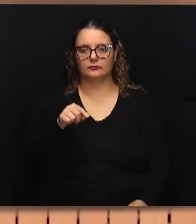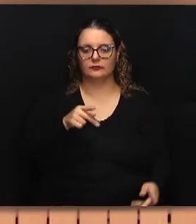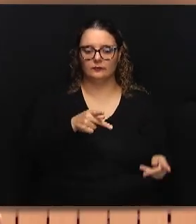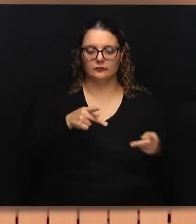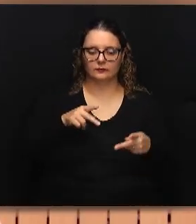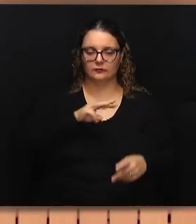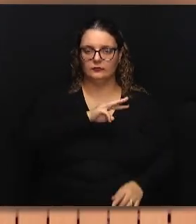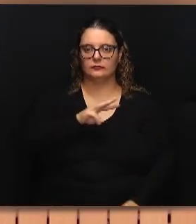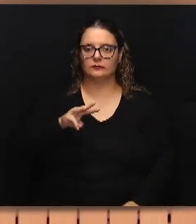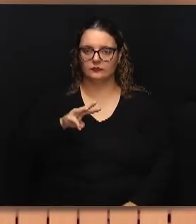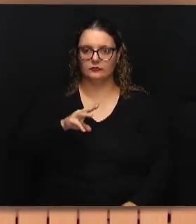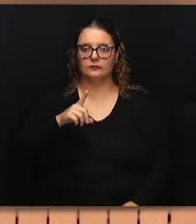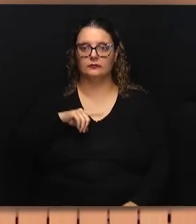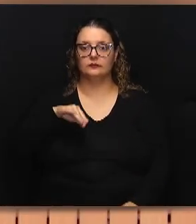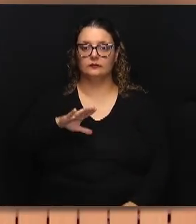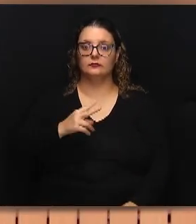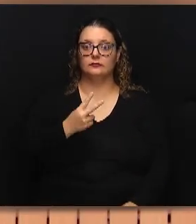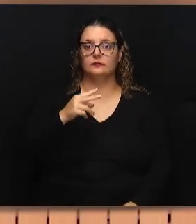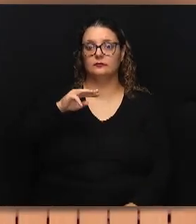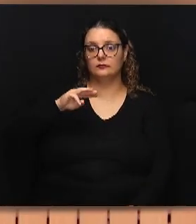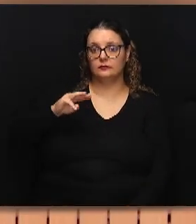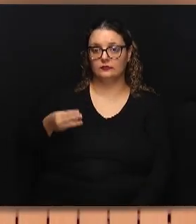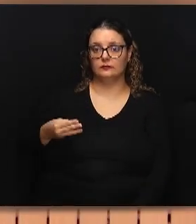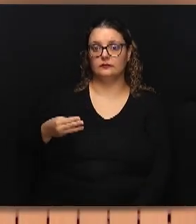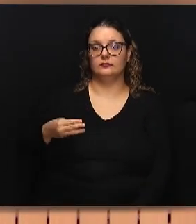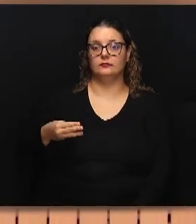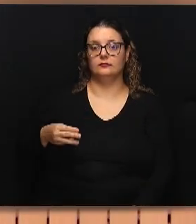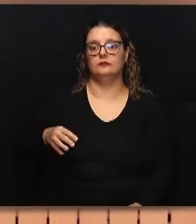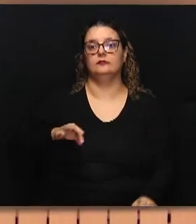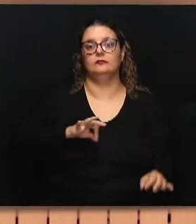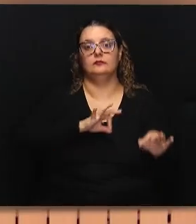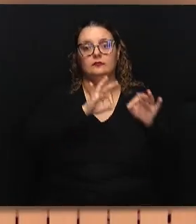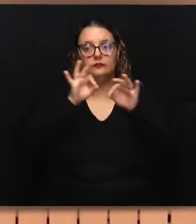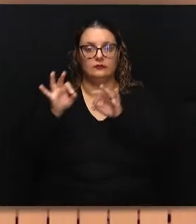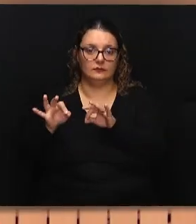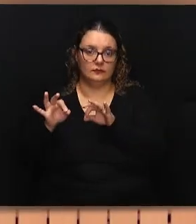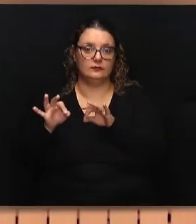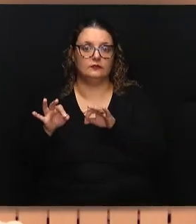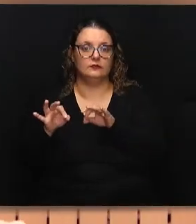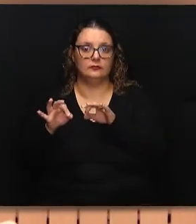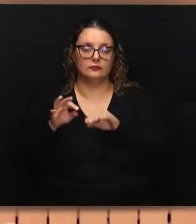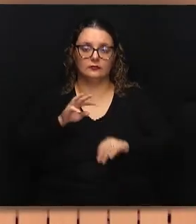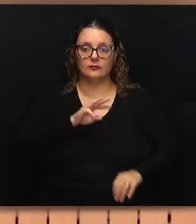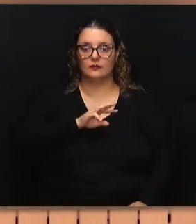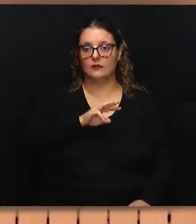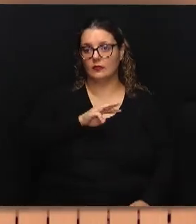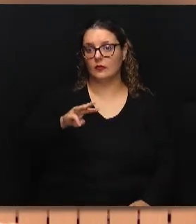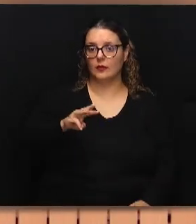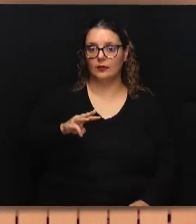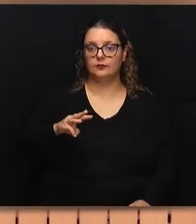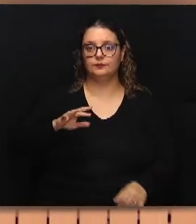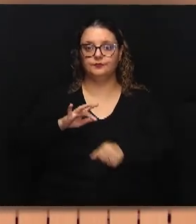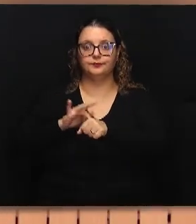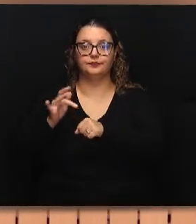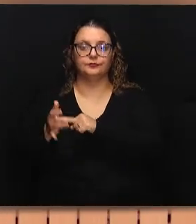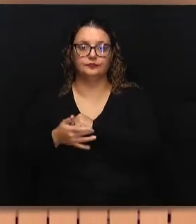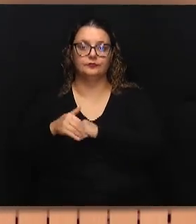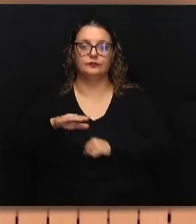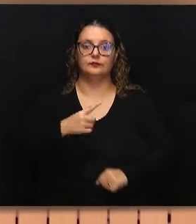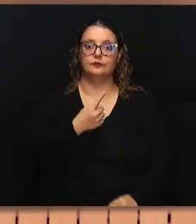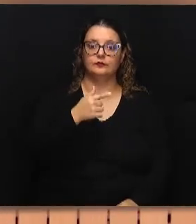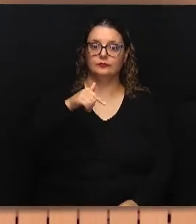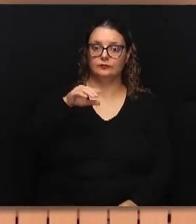que geram mais de 2 milhões de page views, de visualizações de página. Nas redes sociais temos mais de 170